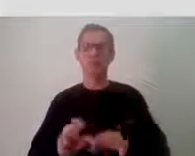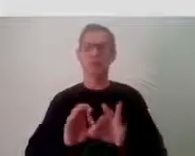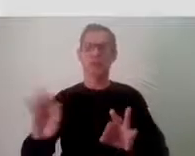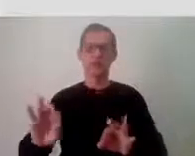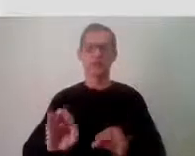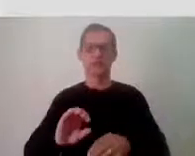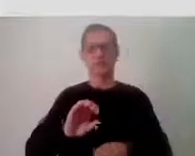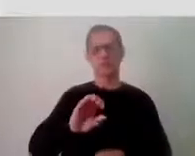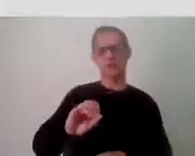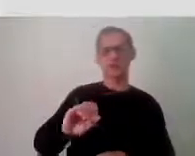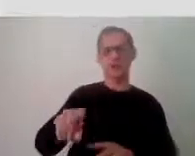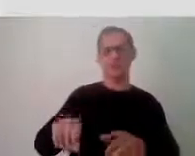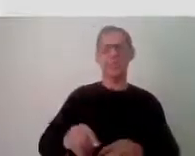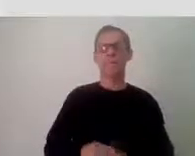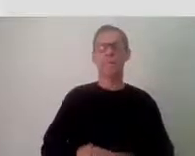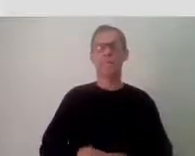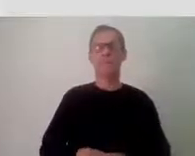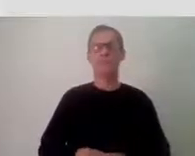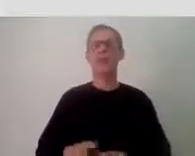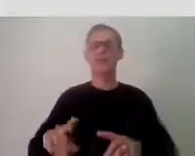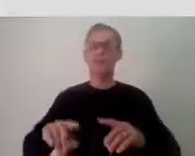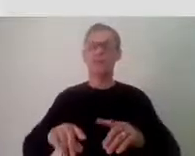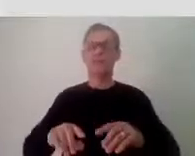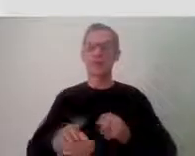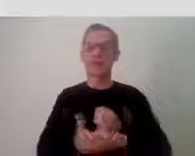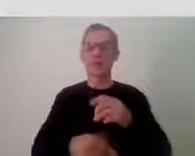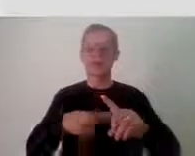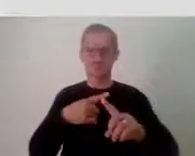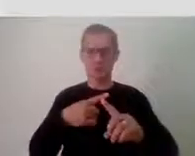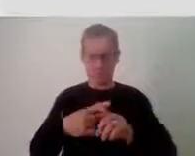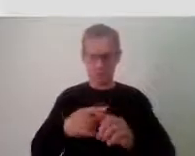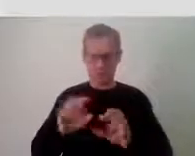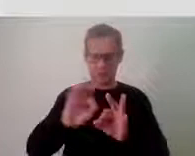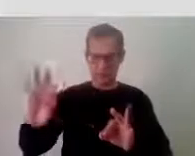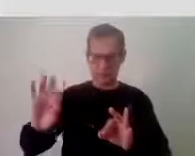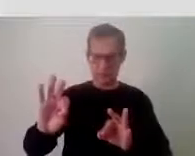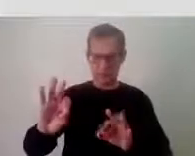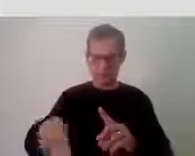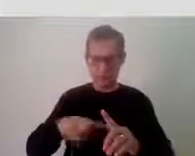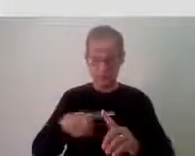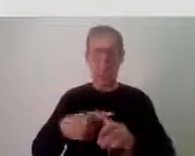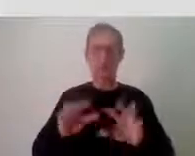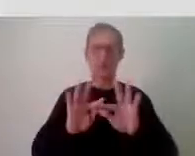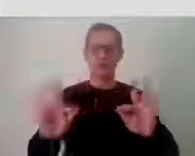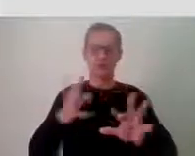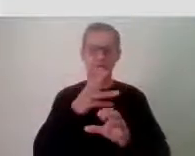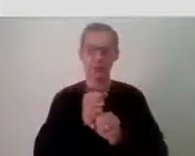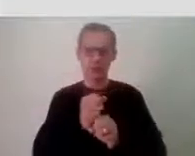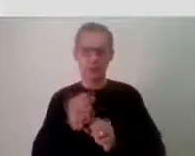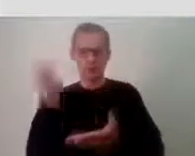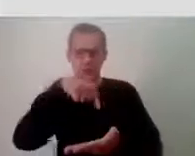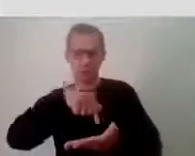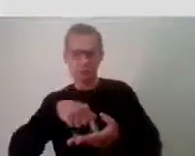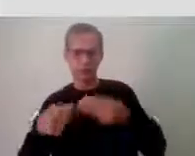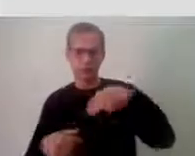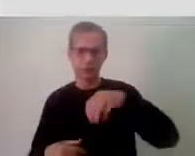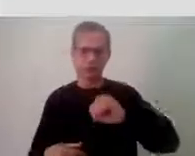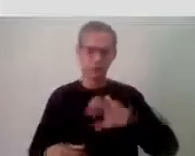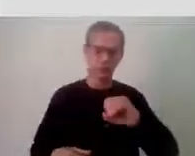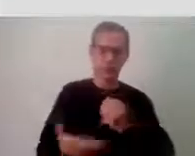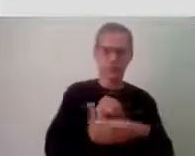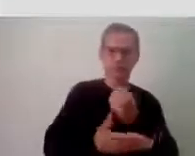Base vezes a altura calculada no ponto meio. Ou seja, a minha função calculada no ponto meio.